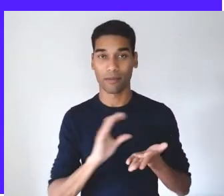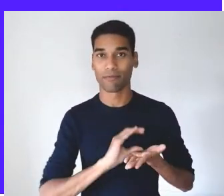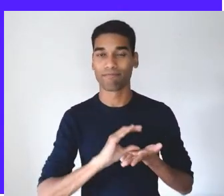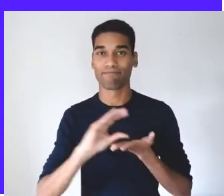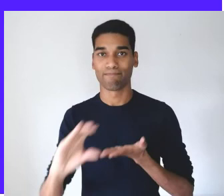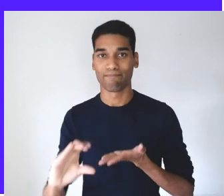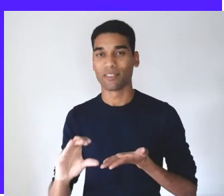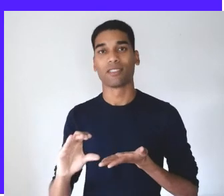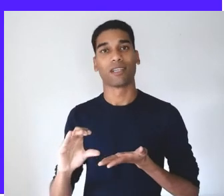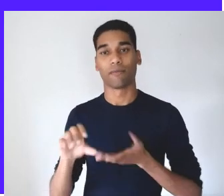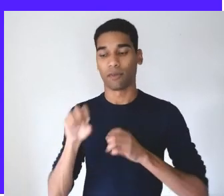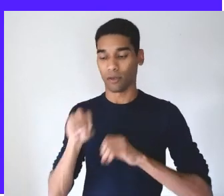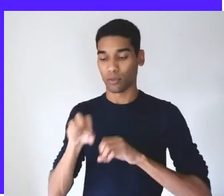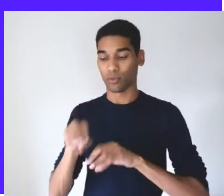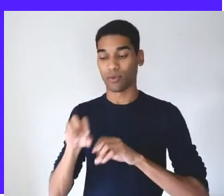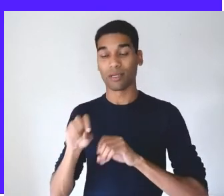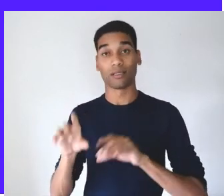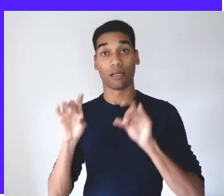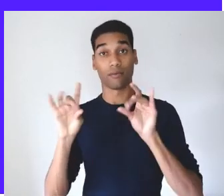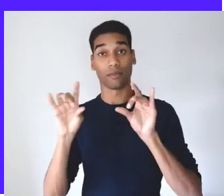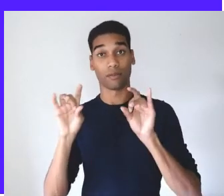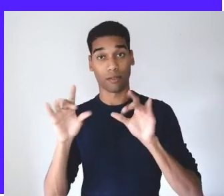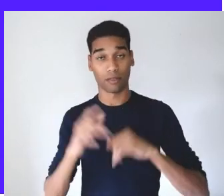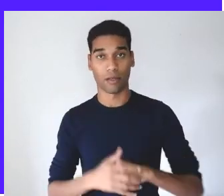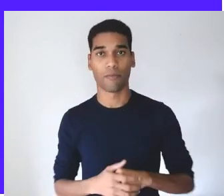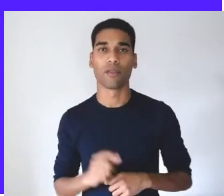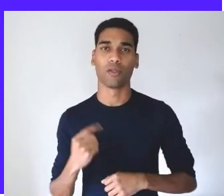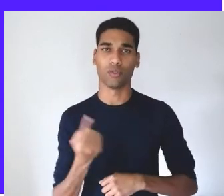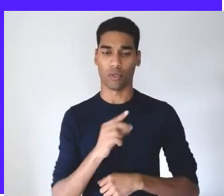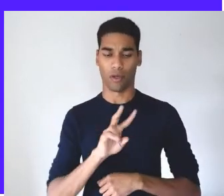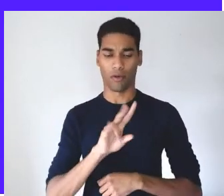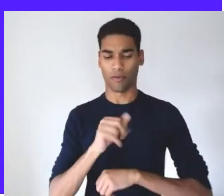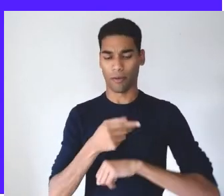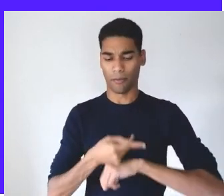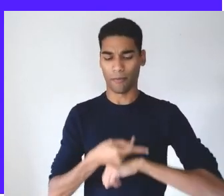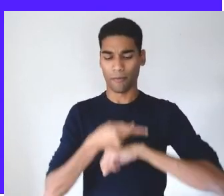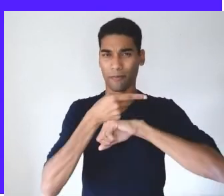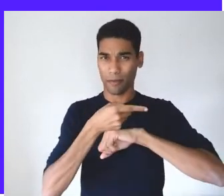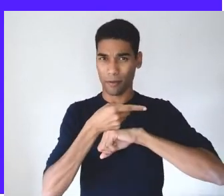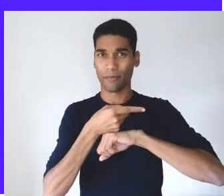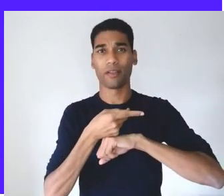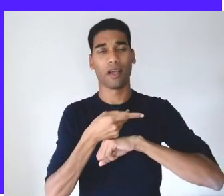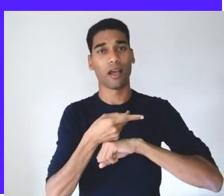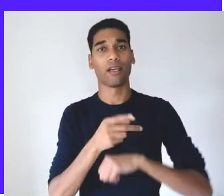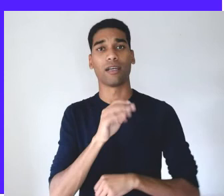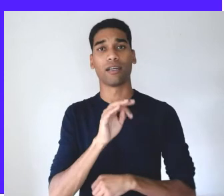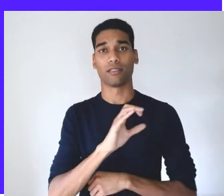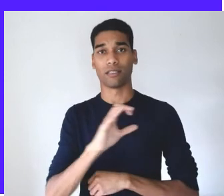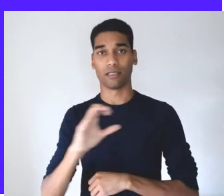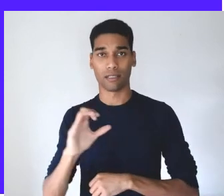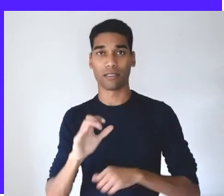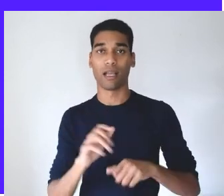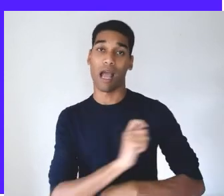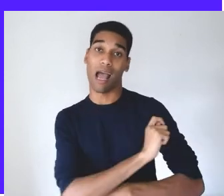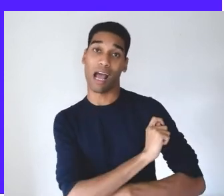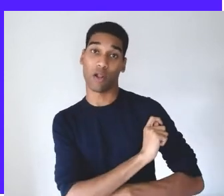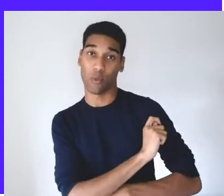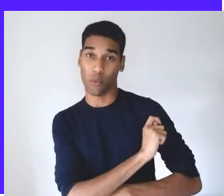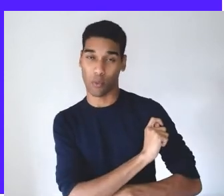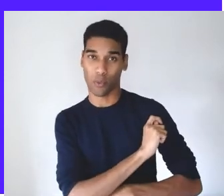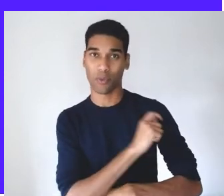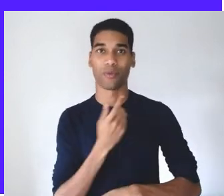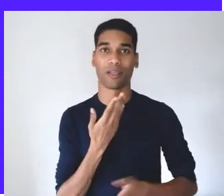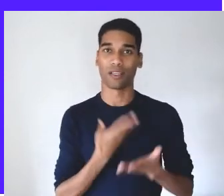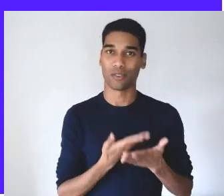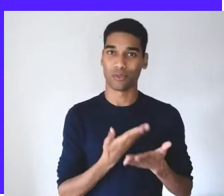se inscrever. E também a gente vai premiar alguns trabalhos de conclusão de curso de alunos de jornalismo que falem sobre educação. Então, a